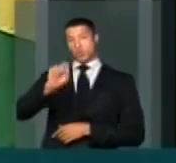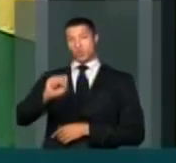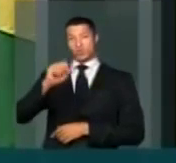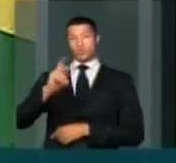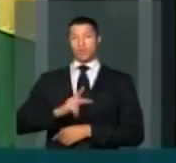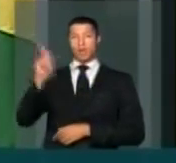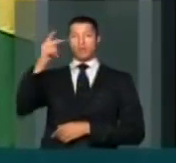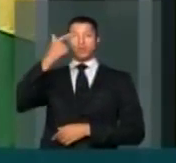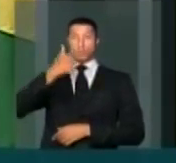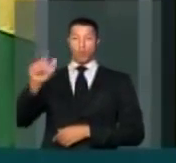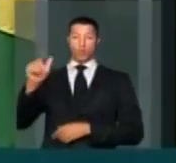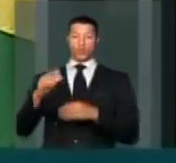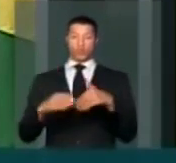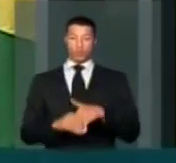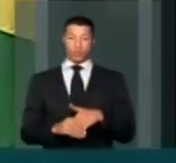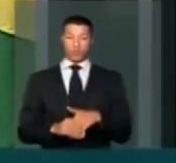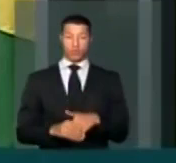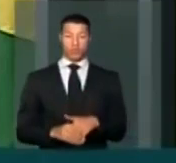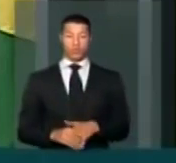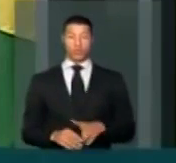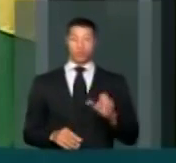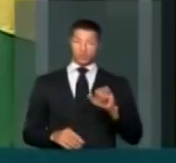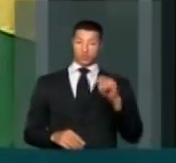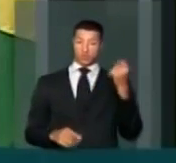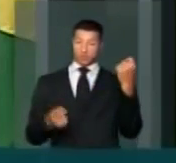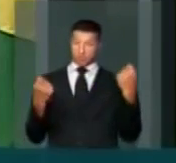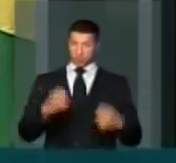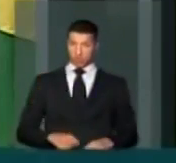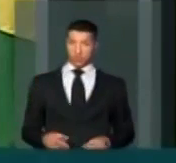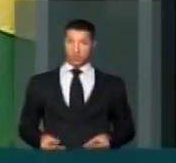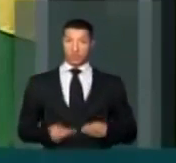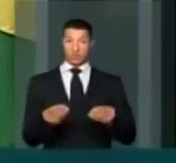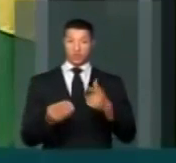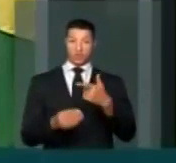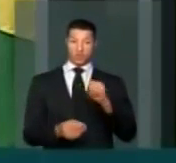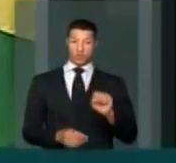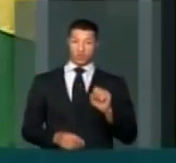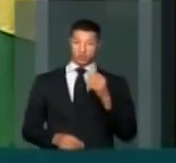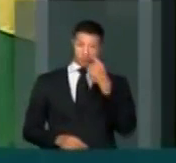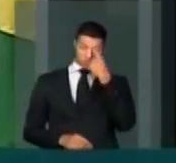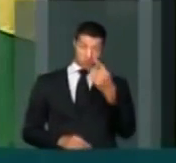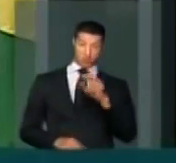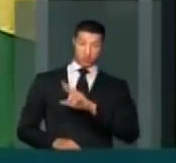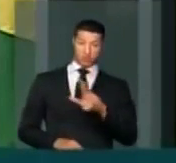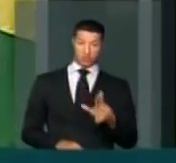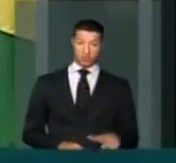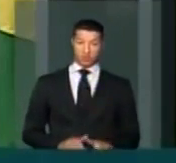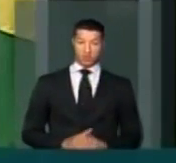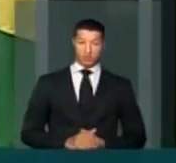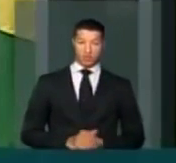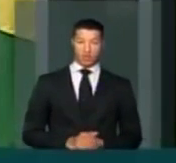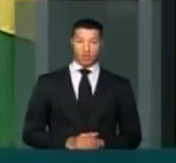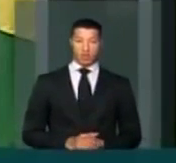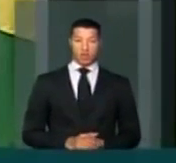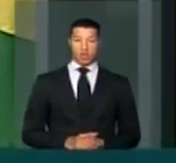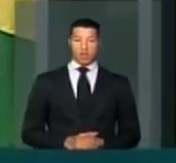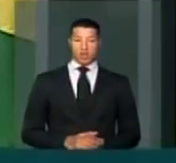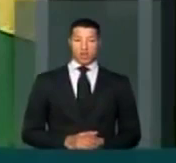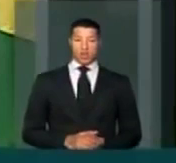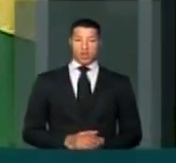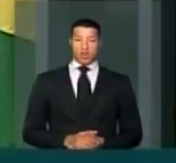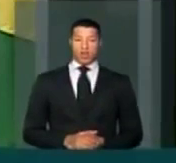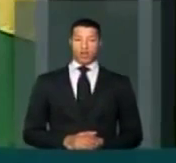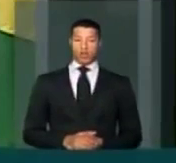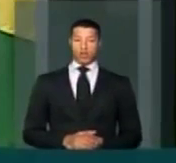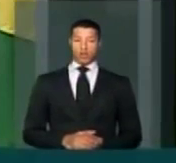na próxima legislatura, como se fosse possível conceber 28 ideologias diversas. O corolário